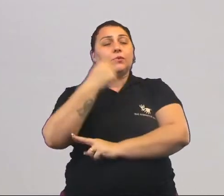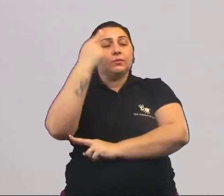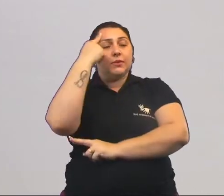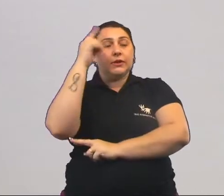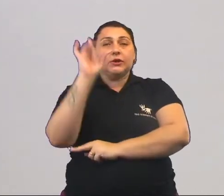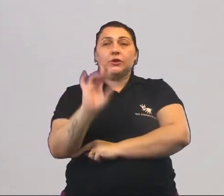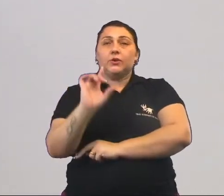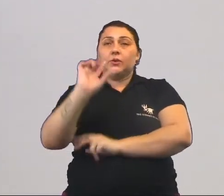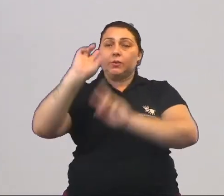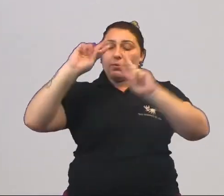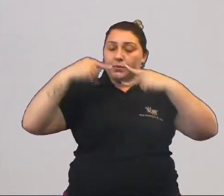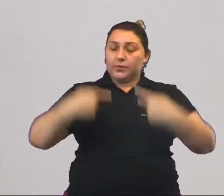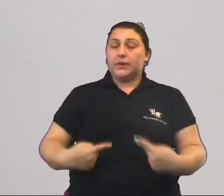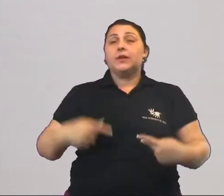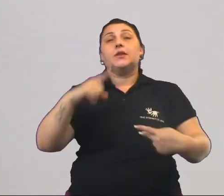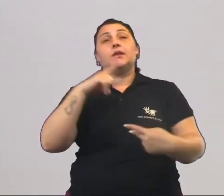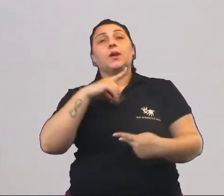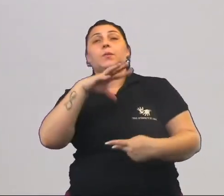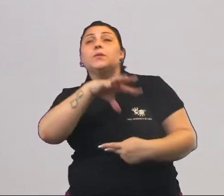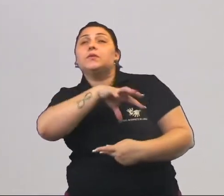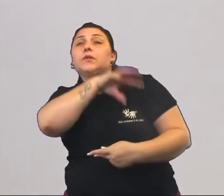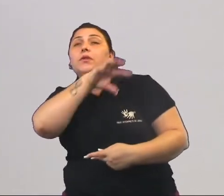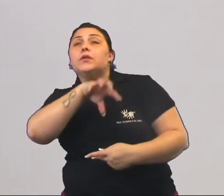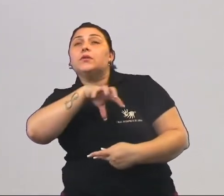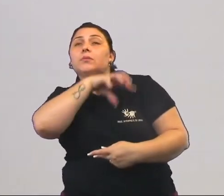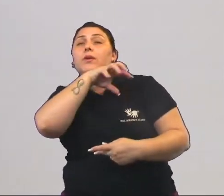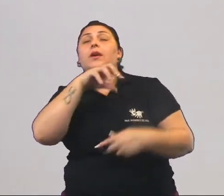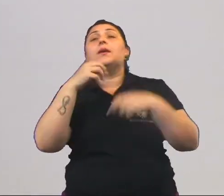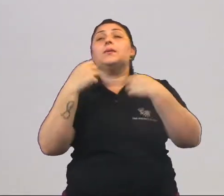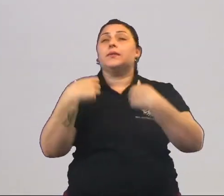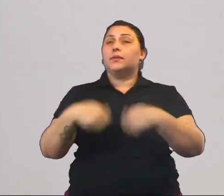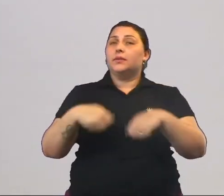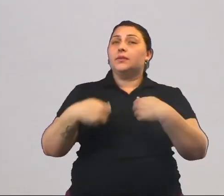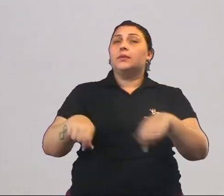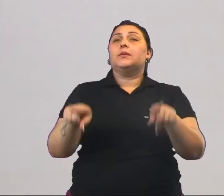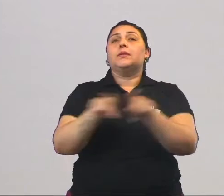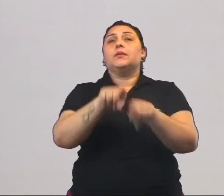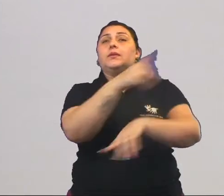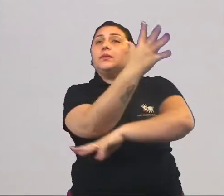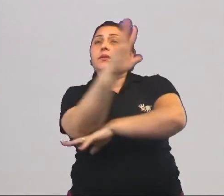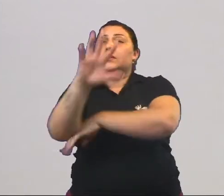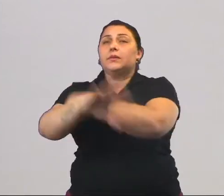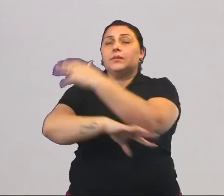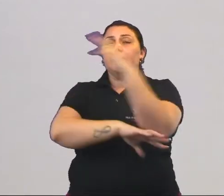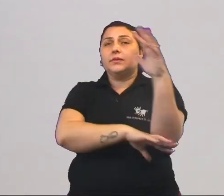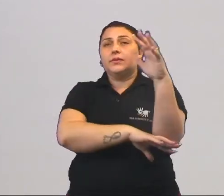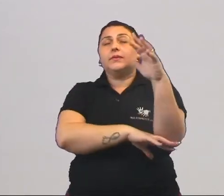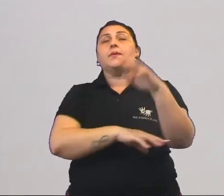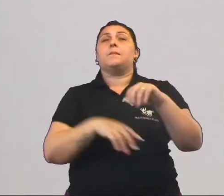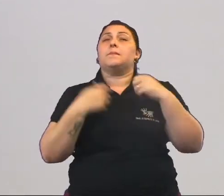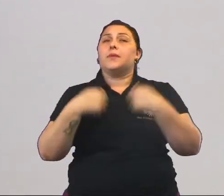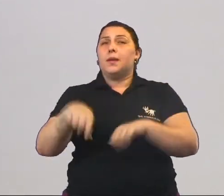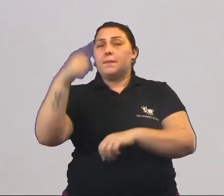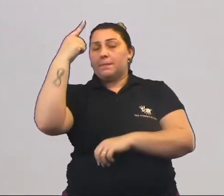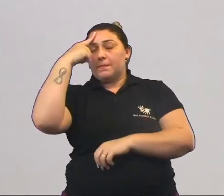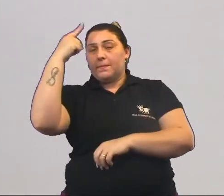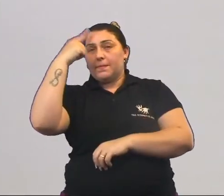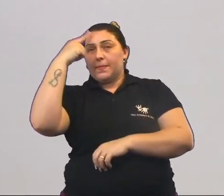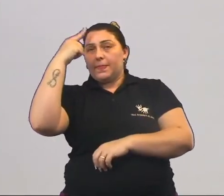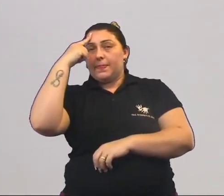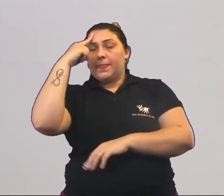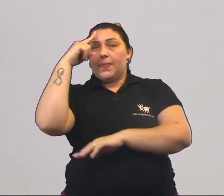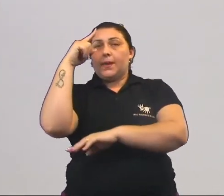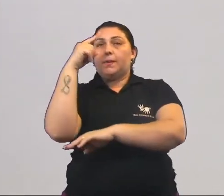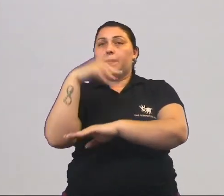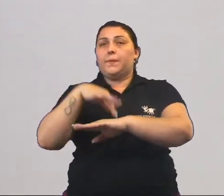pensar só no ser humano. Nós temos os animais também que precisam desses recursos também que vêm da natureza. Então tem que pensar na fauna,